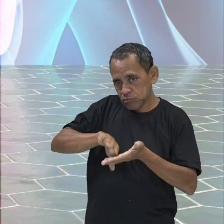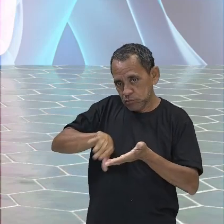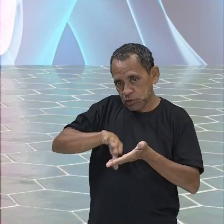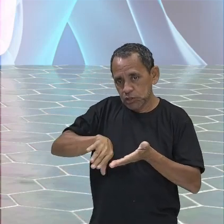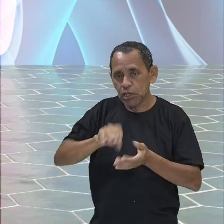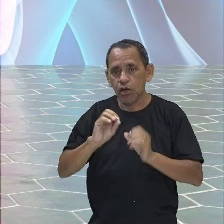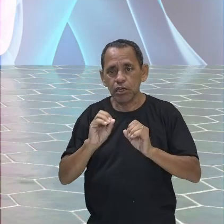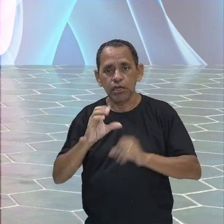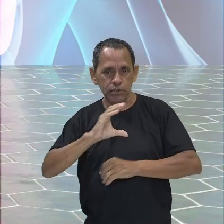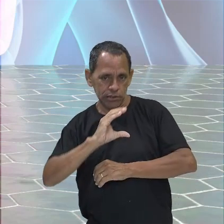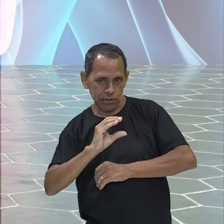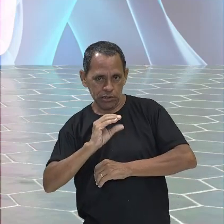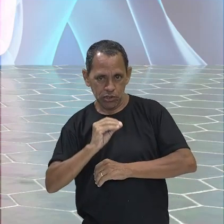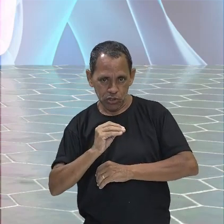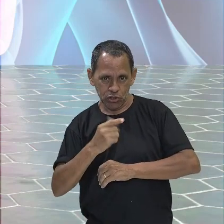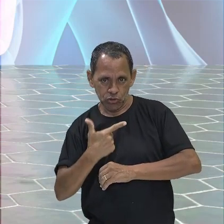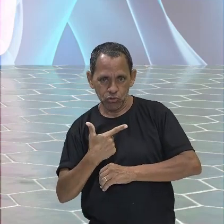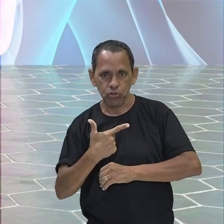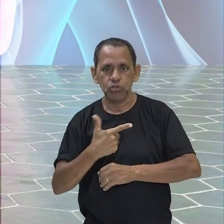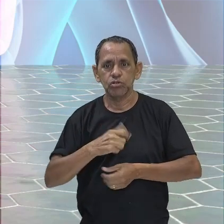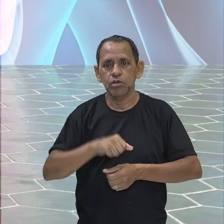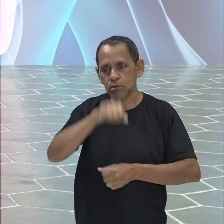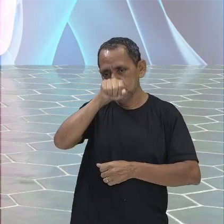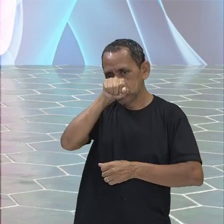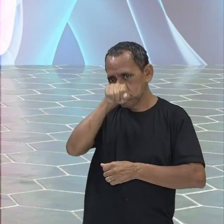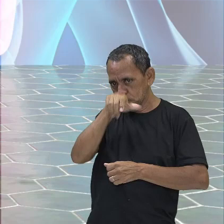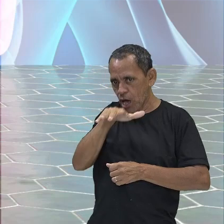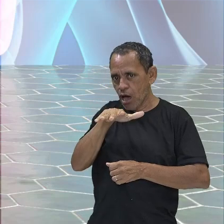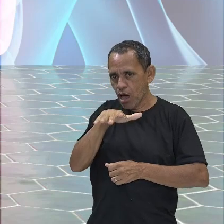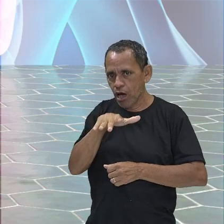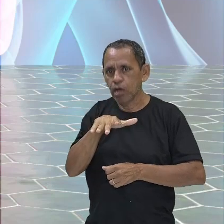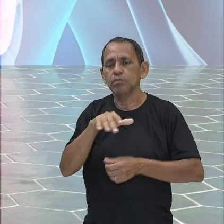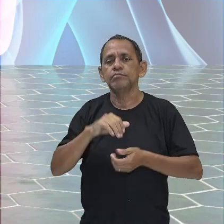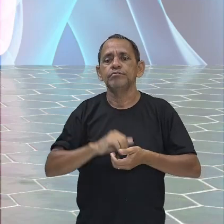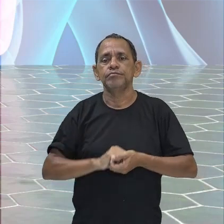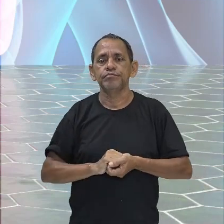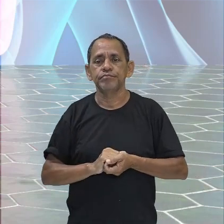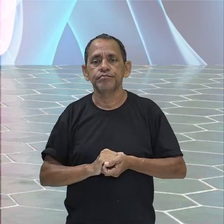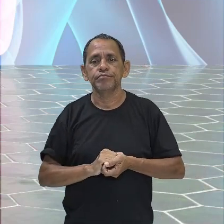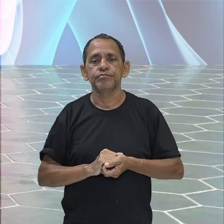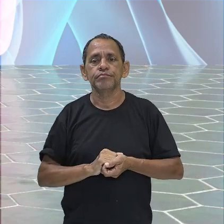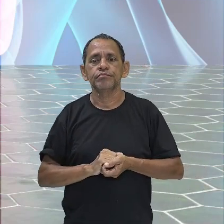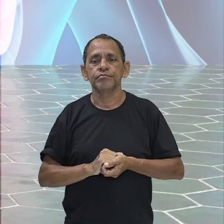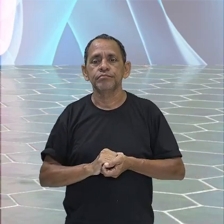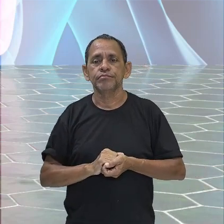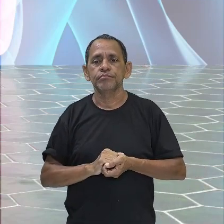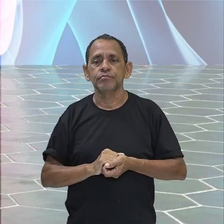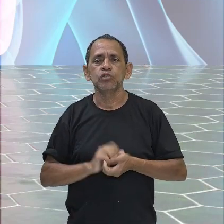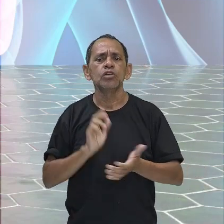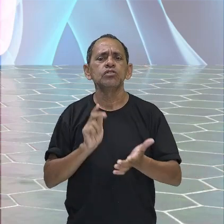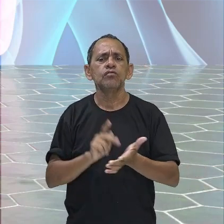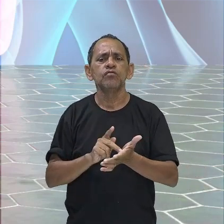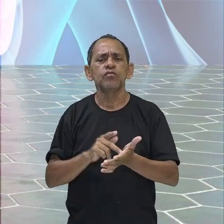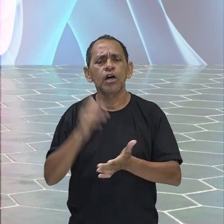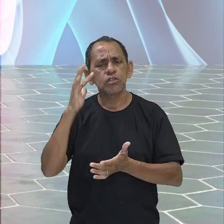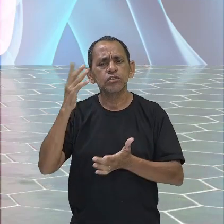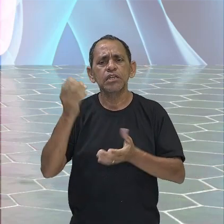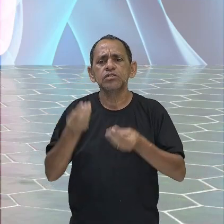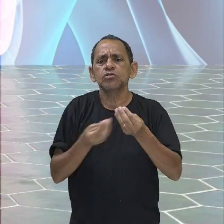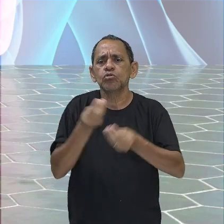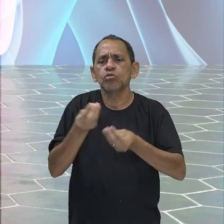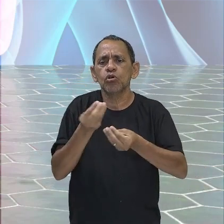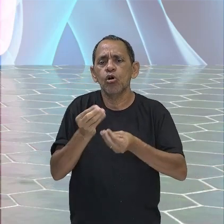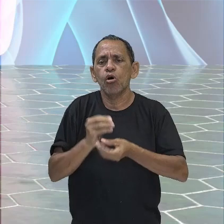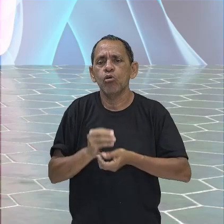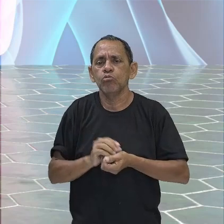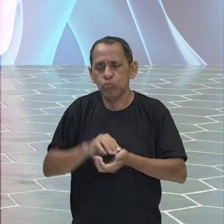eliminar o CO2 e esse vai ser, digamos, vai para o meio externo